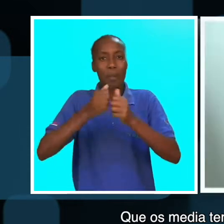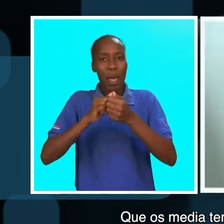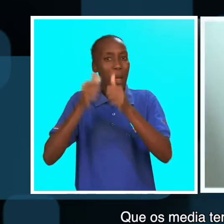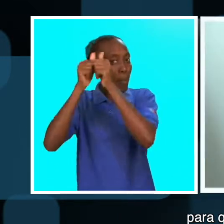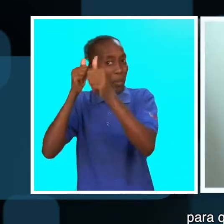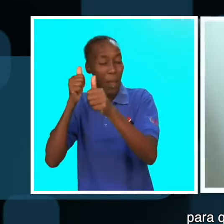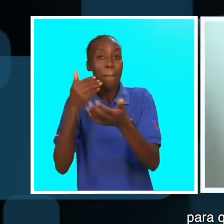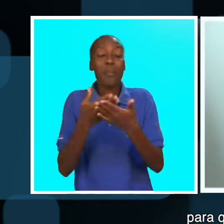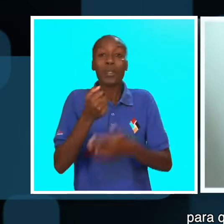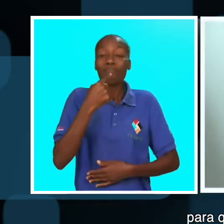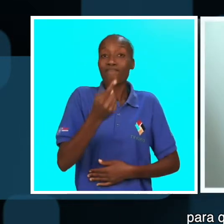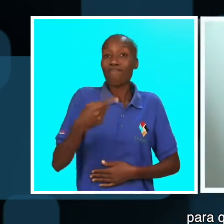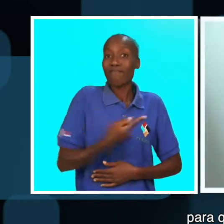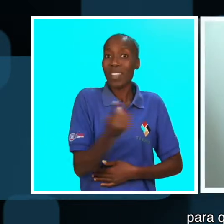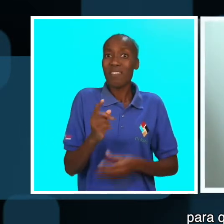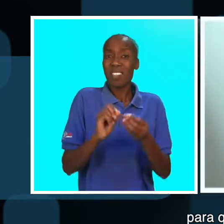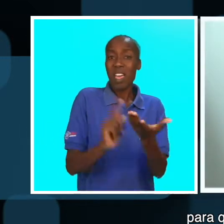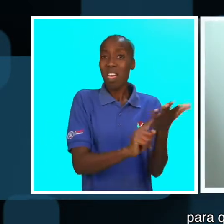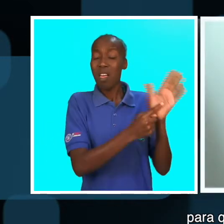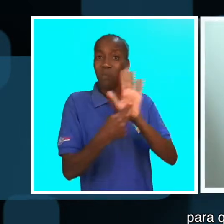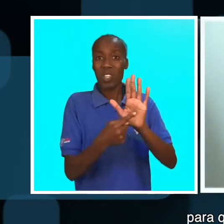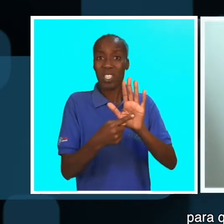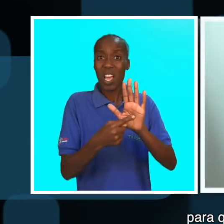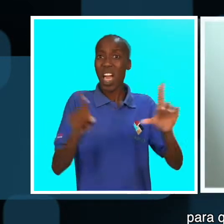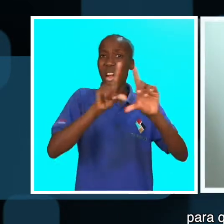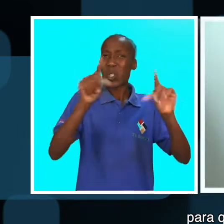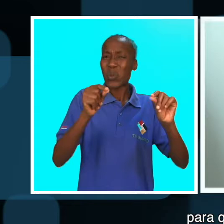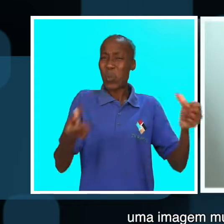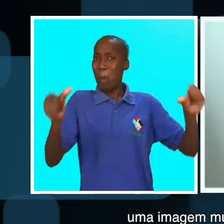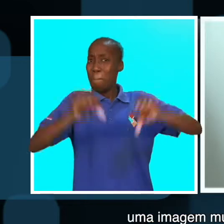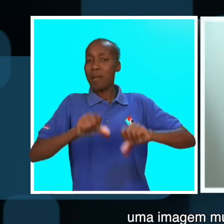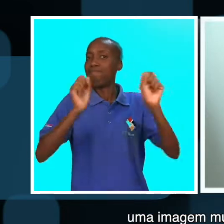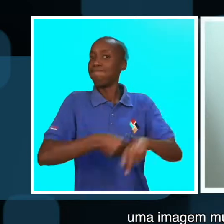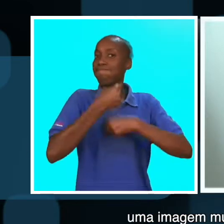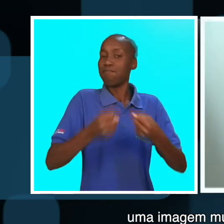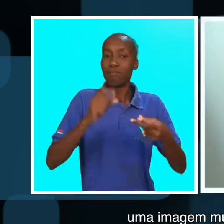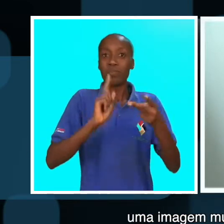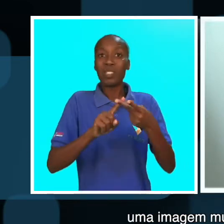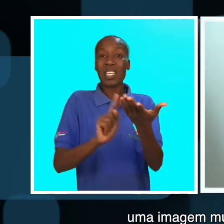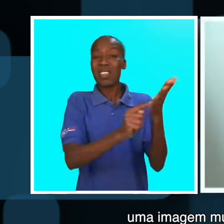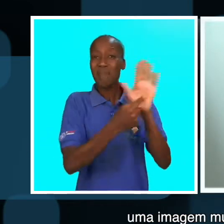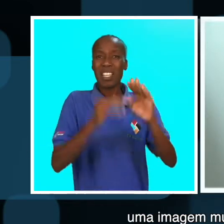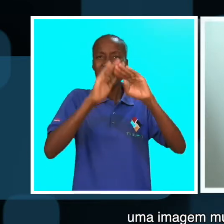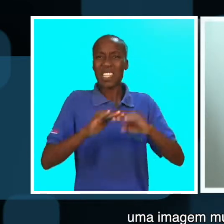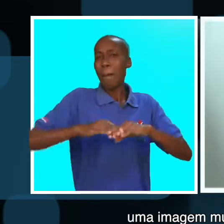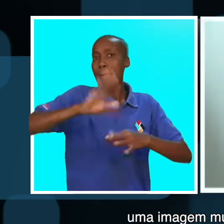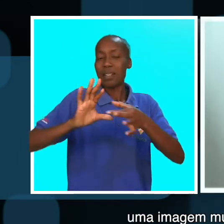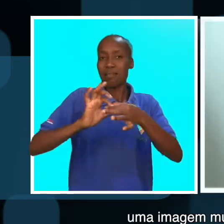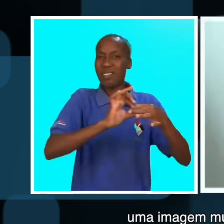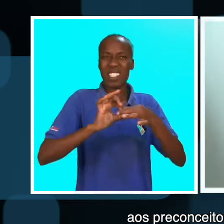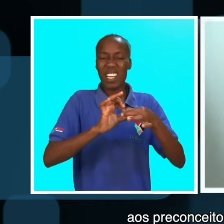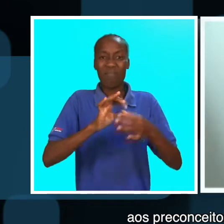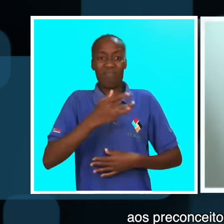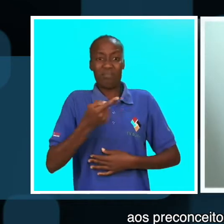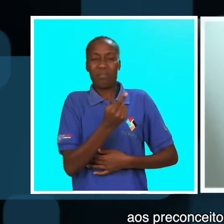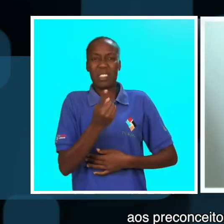mentais Para que não promovam Uma imagem má Uma imagem que está Muito ligada Ao senso